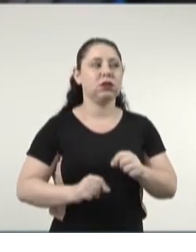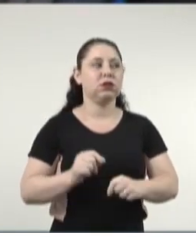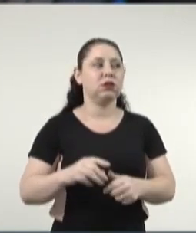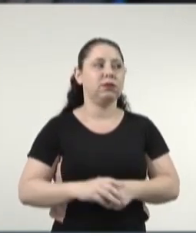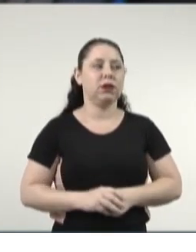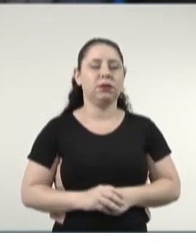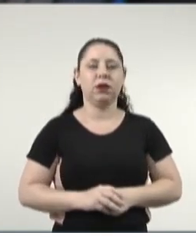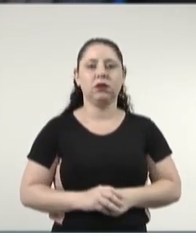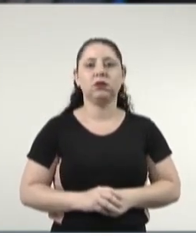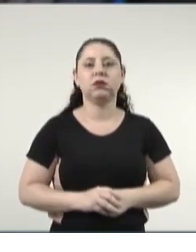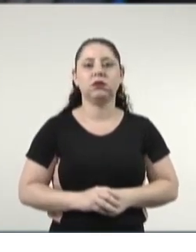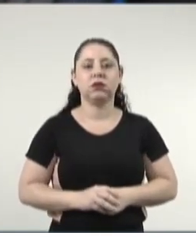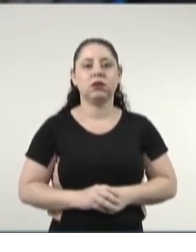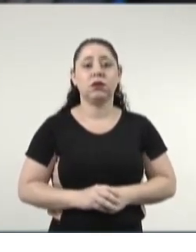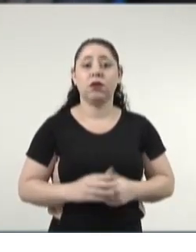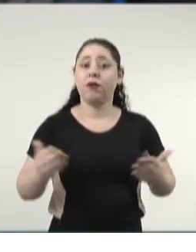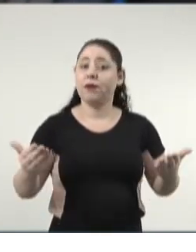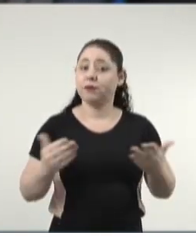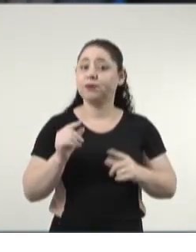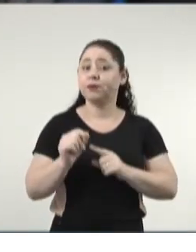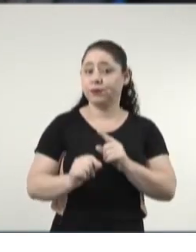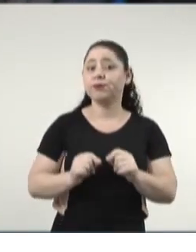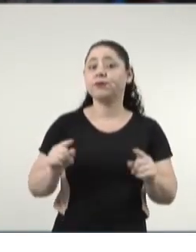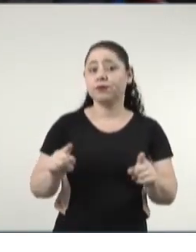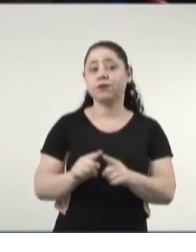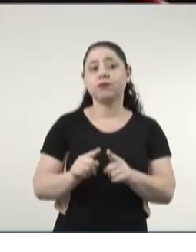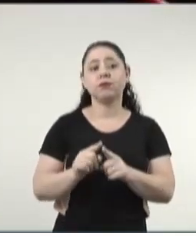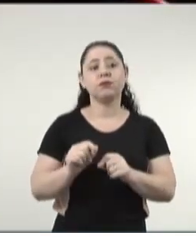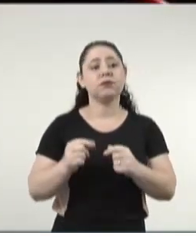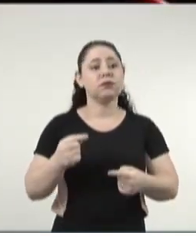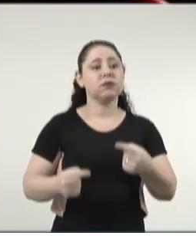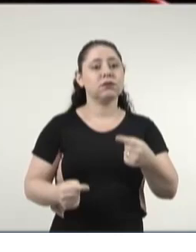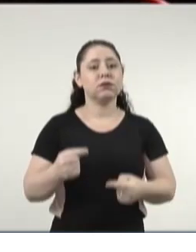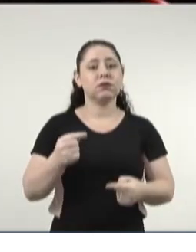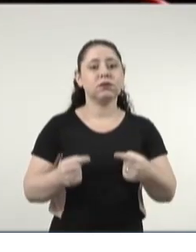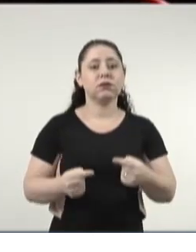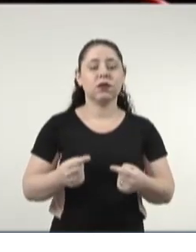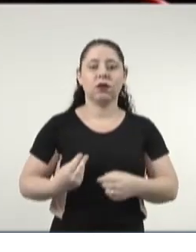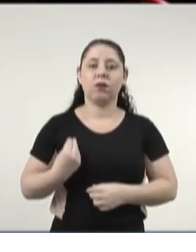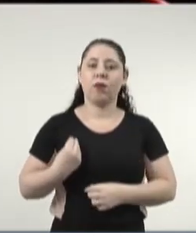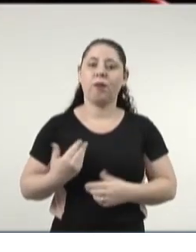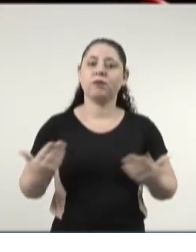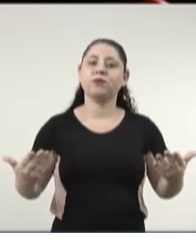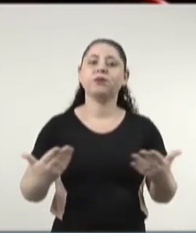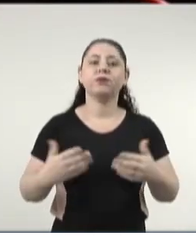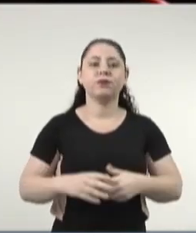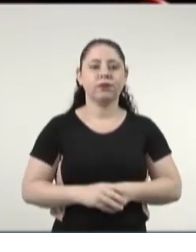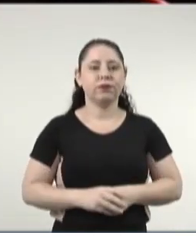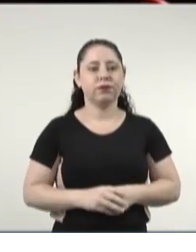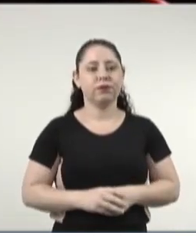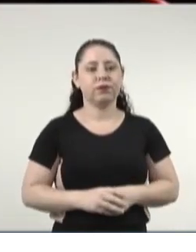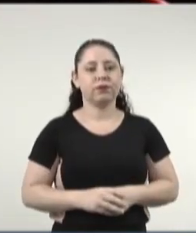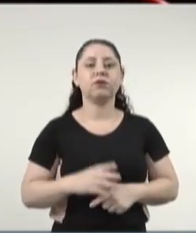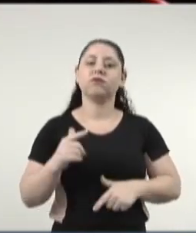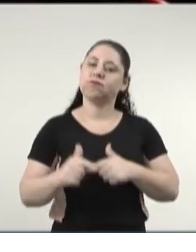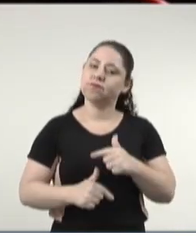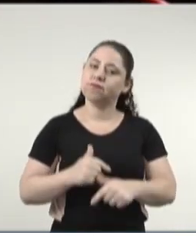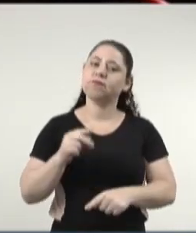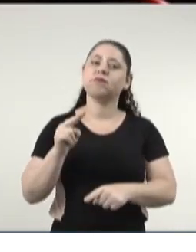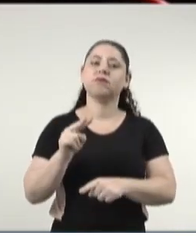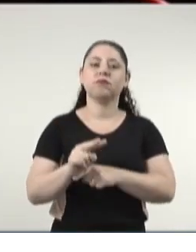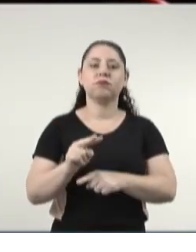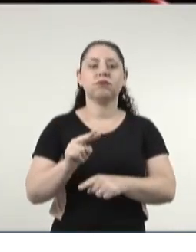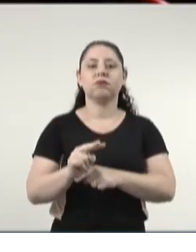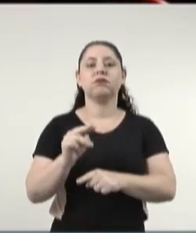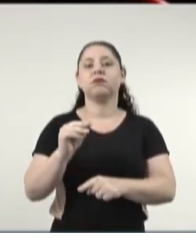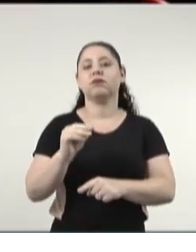multidisciplinar. Então, bora lá, né? Discutir essa presença nossa aí no trabalho em cuidados